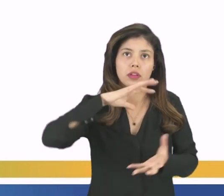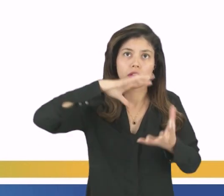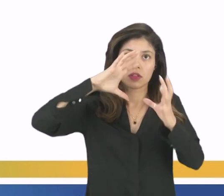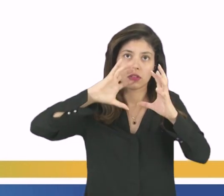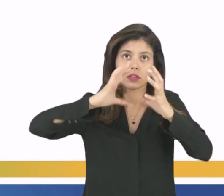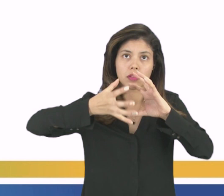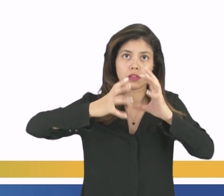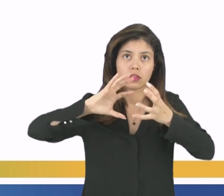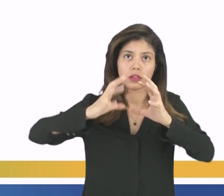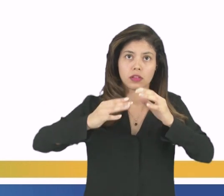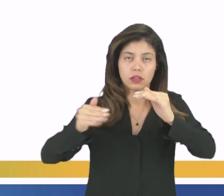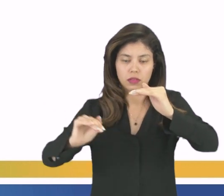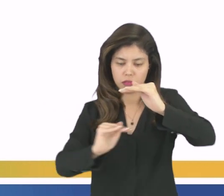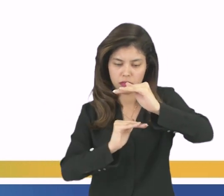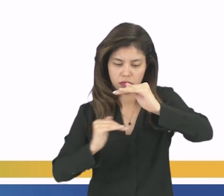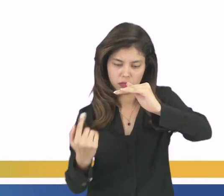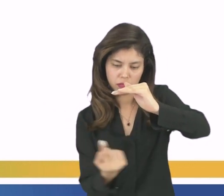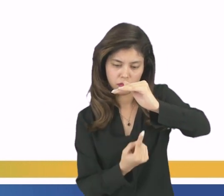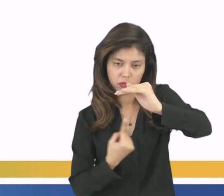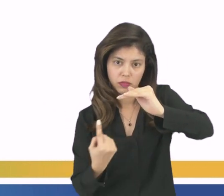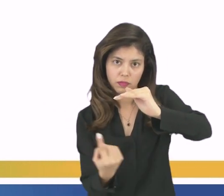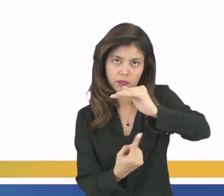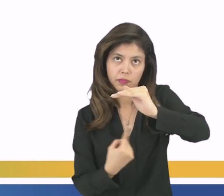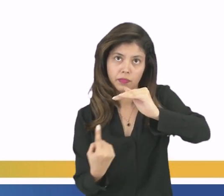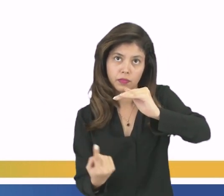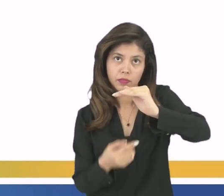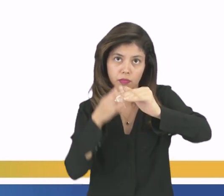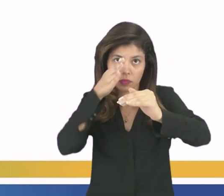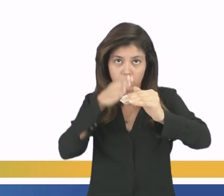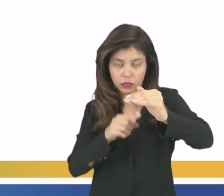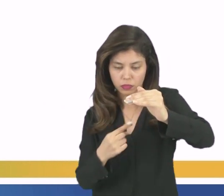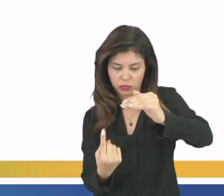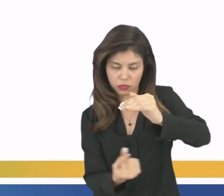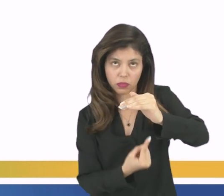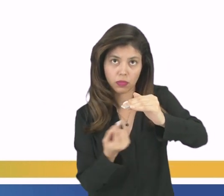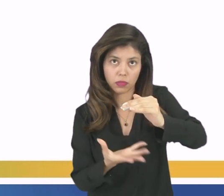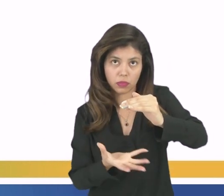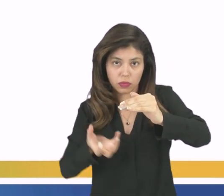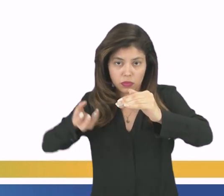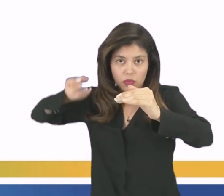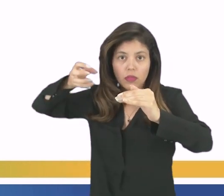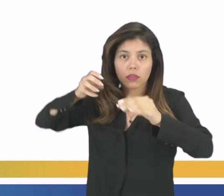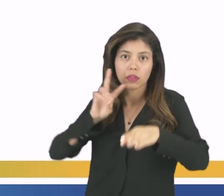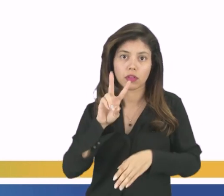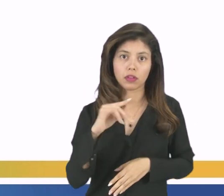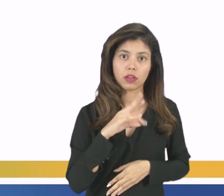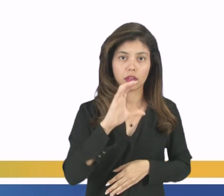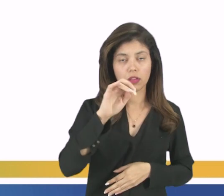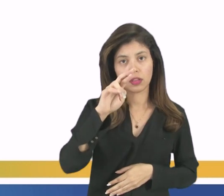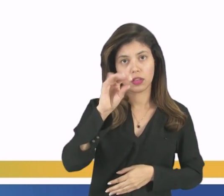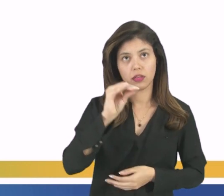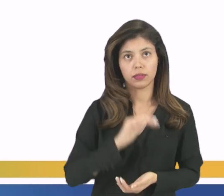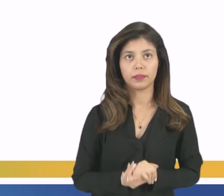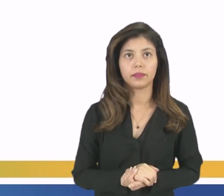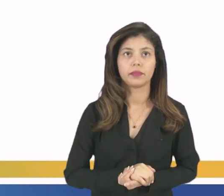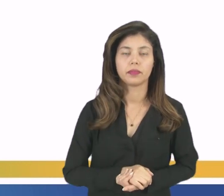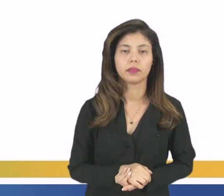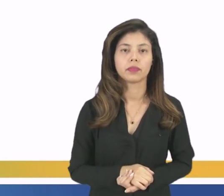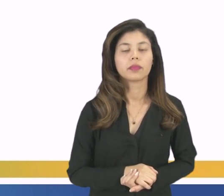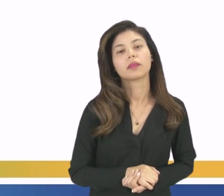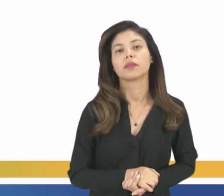que é a semisfera aqui embaixo, né? Cortada por um plano. Se eu cortar aqui, ó, e retirar, isso aqui é chamado de calota esférica.